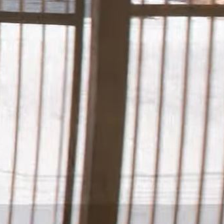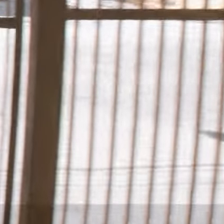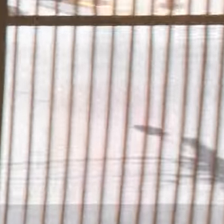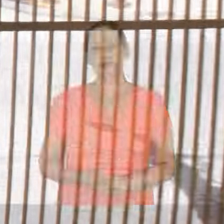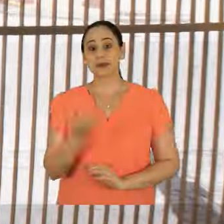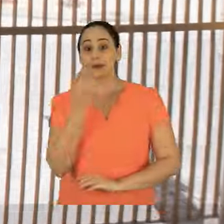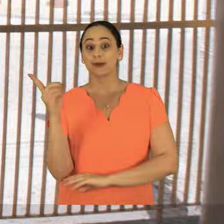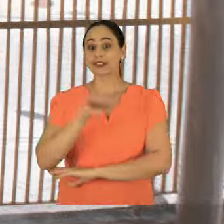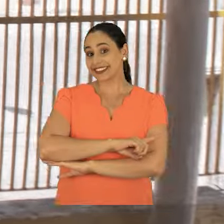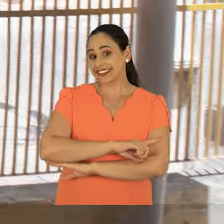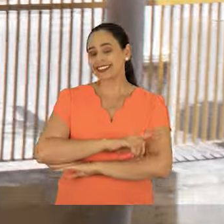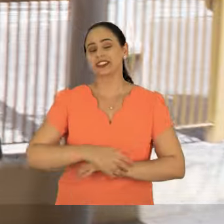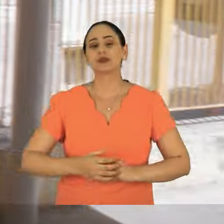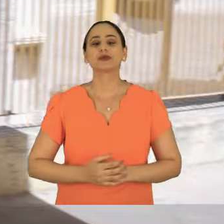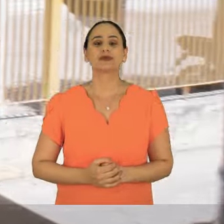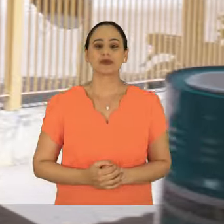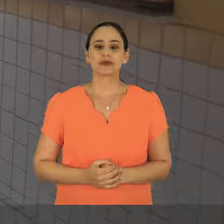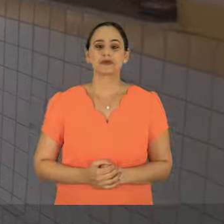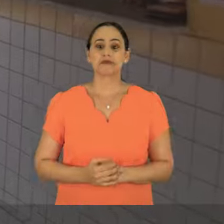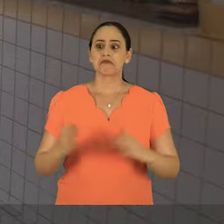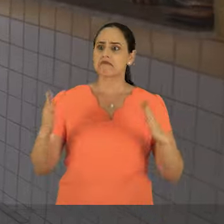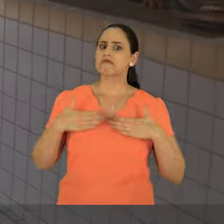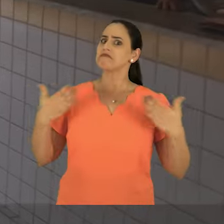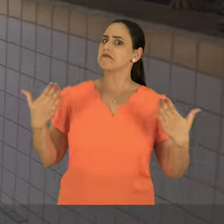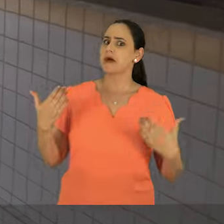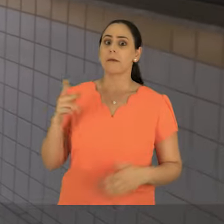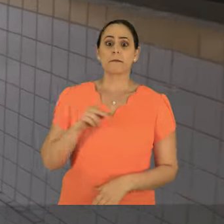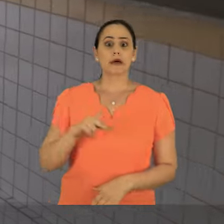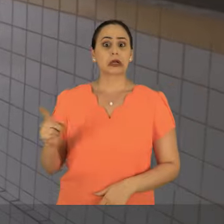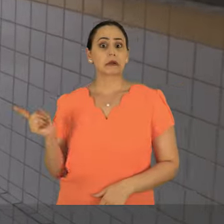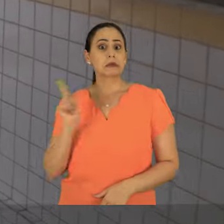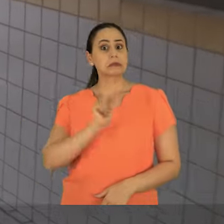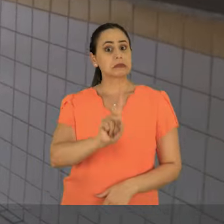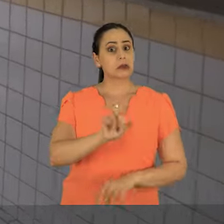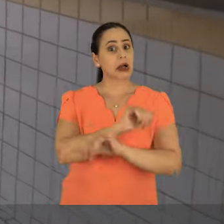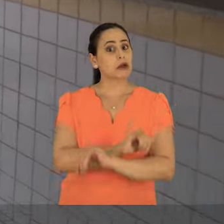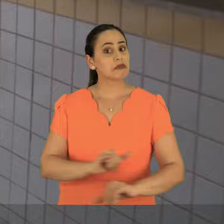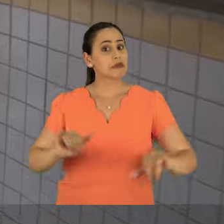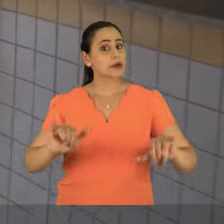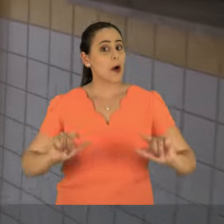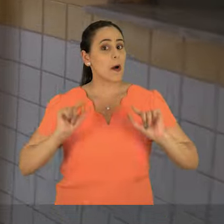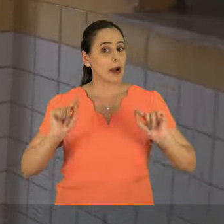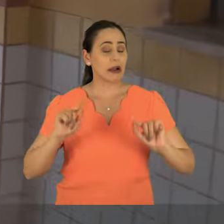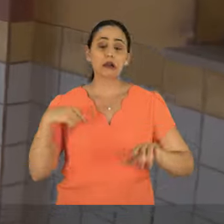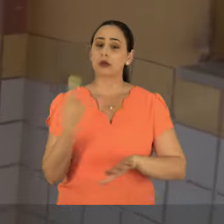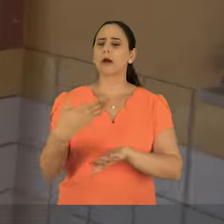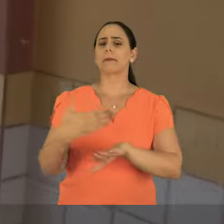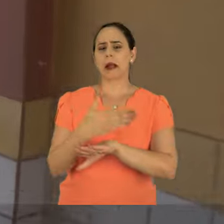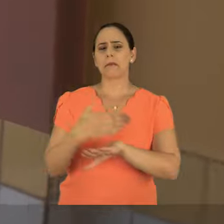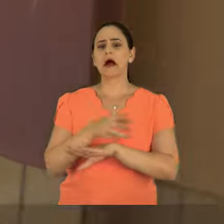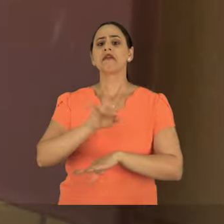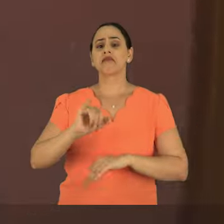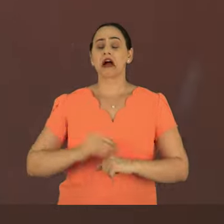Bom dia. Foi bem repentino, né? Quando nosso professor chegou em nós assim, disse de repente que nós ia participar disso.